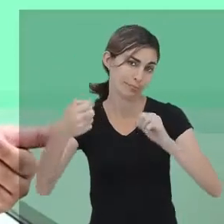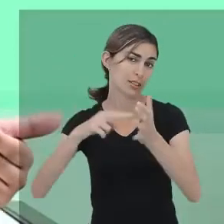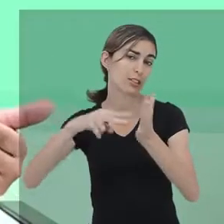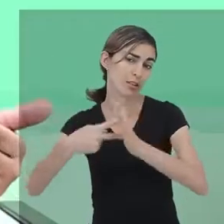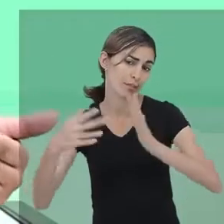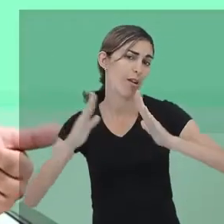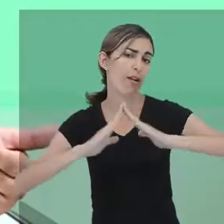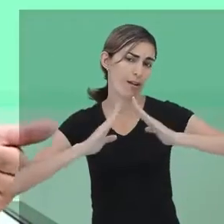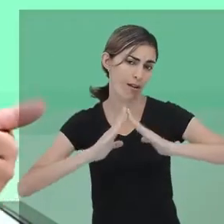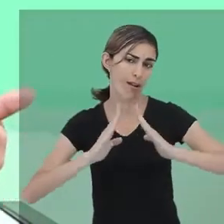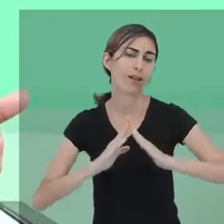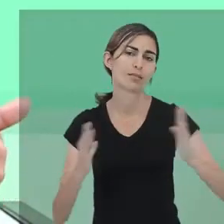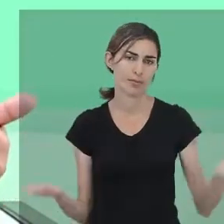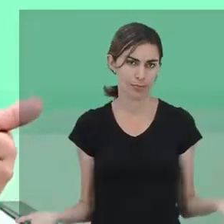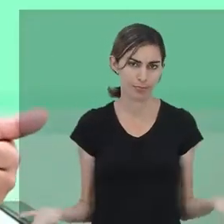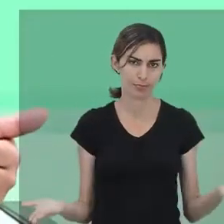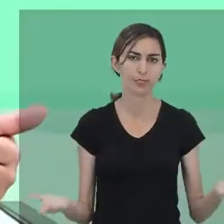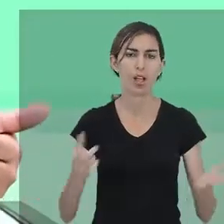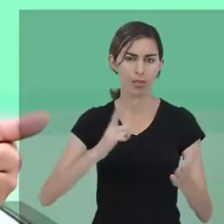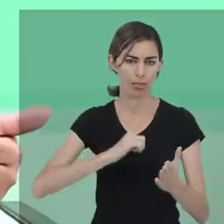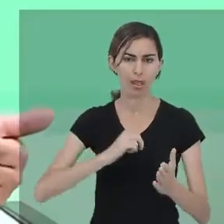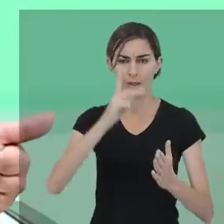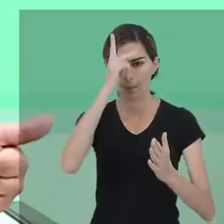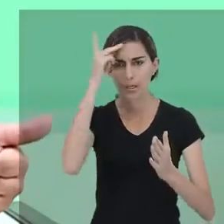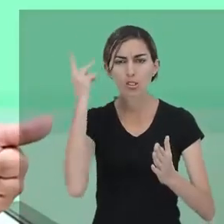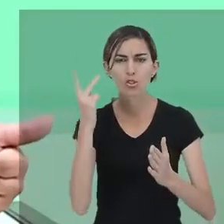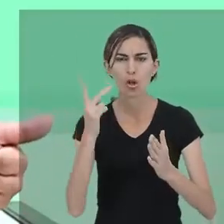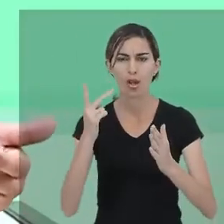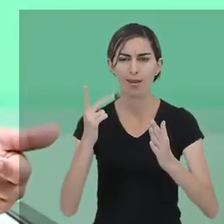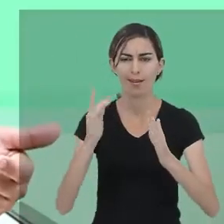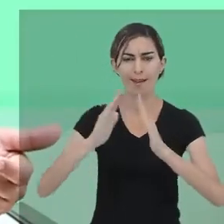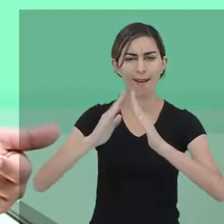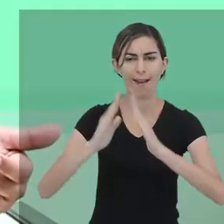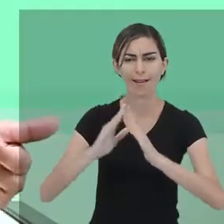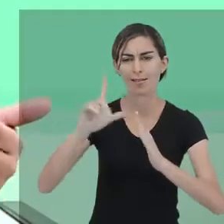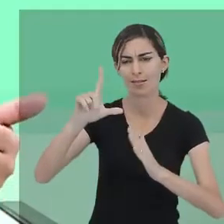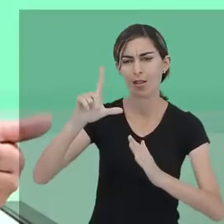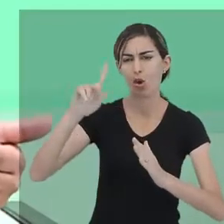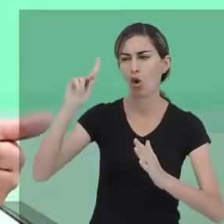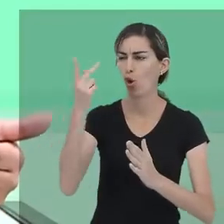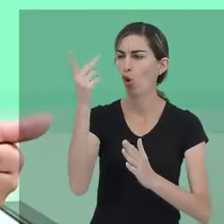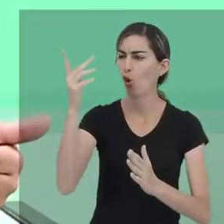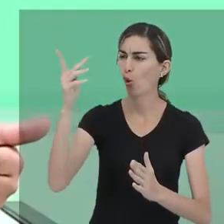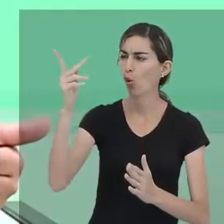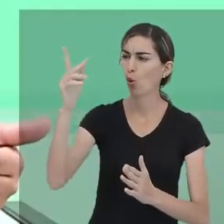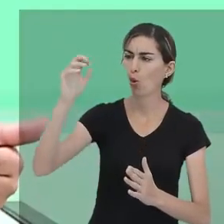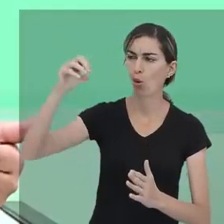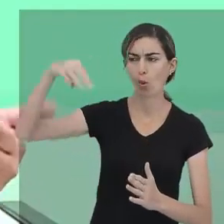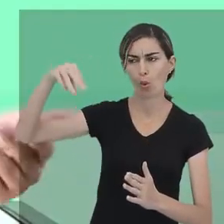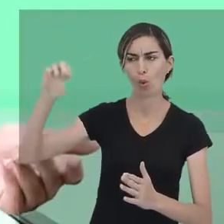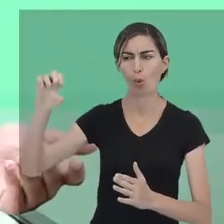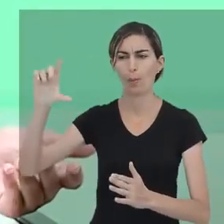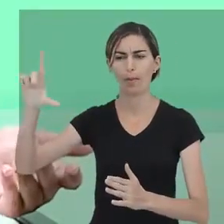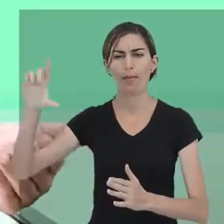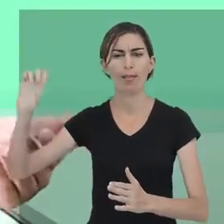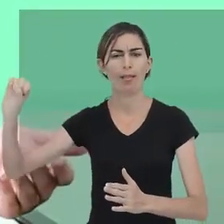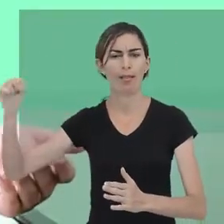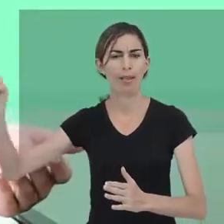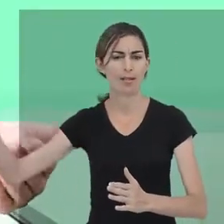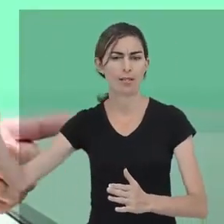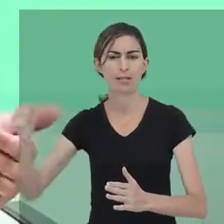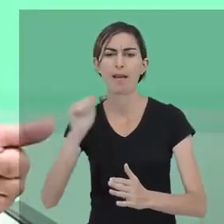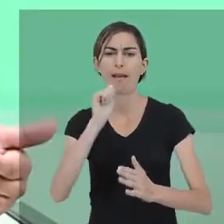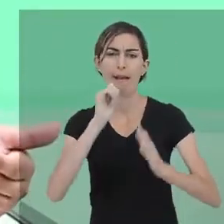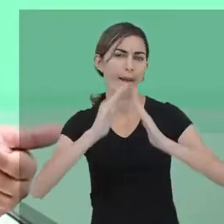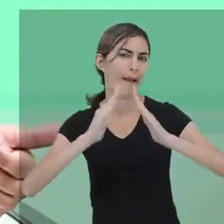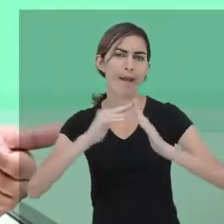né? Existe a pessoa que é homeless, homeless. O que a gente aqui no Brasil chama do quê? O sem teto, sem